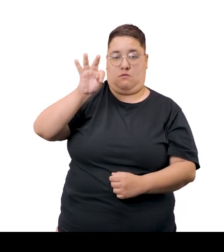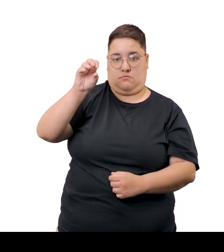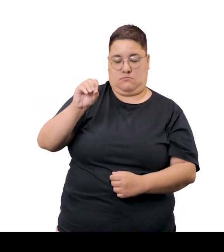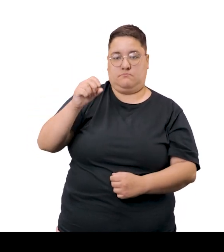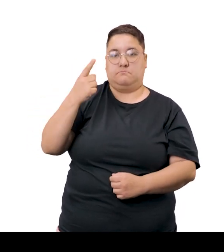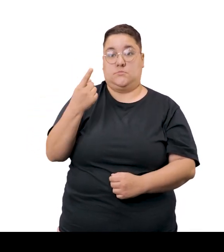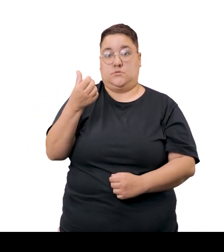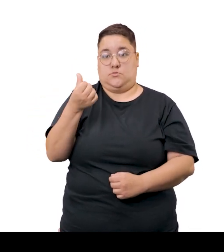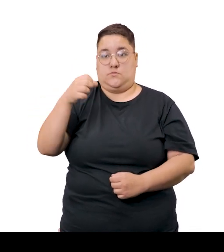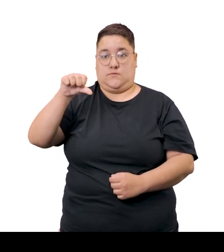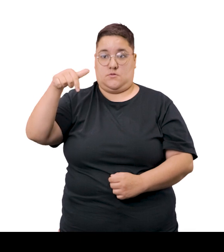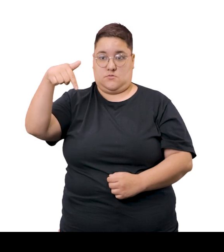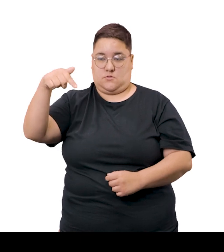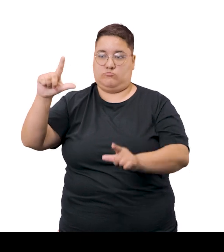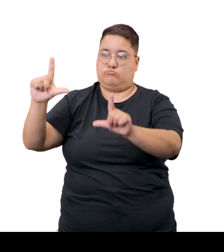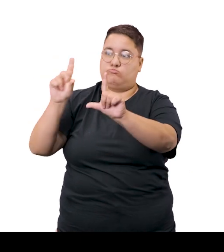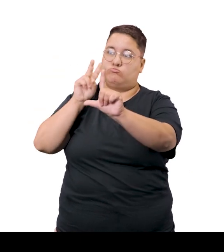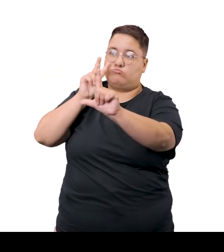1697 a